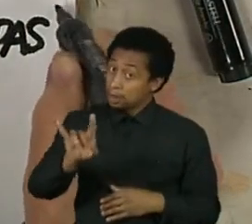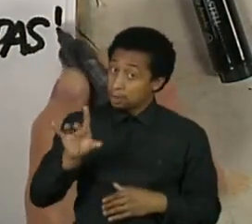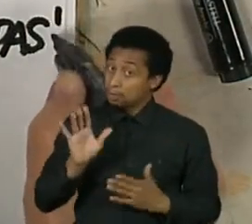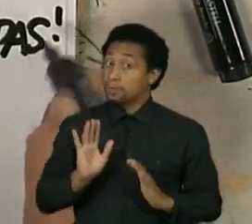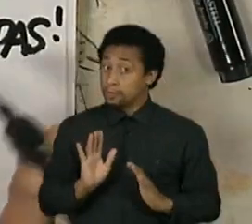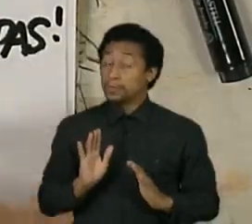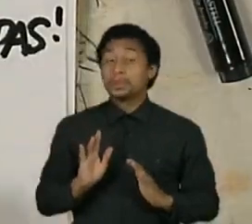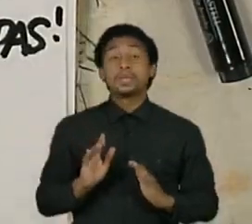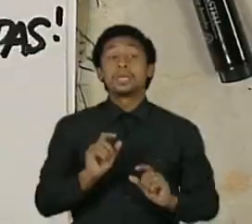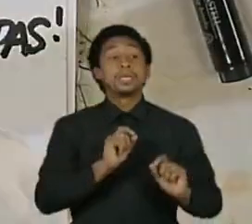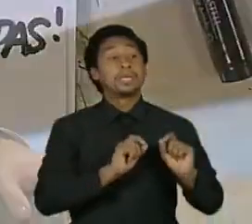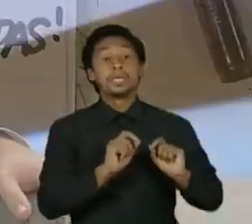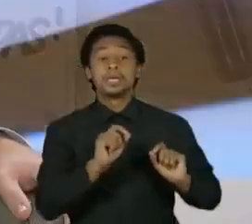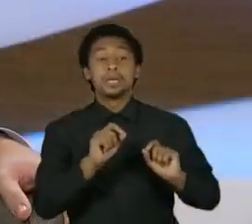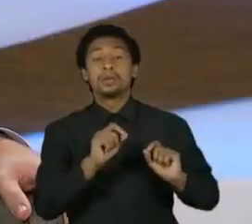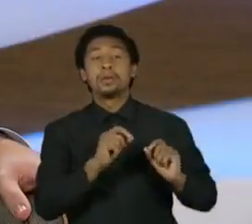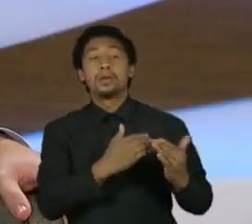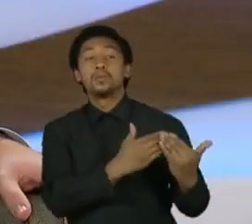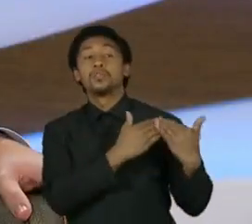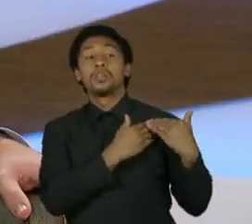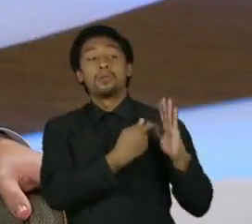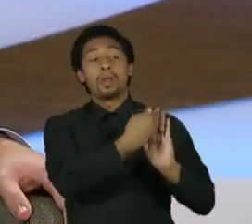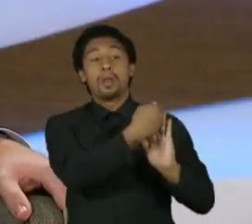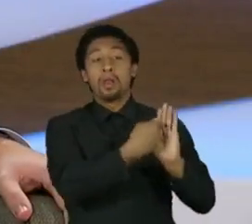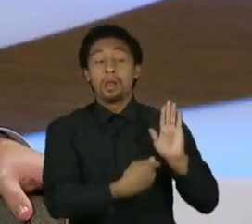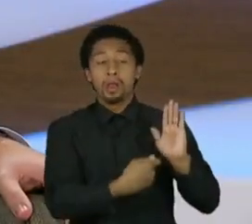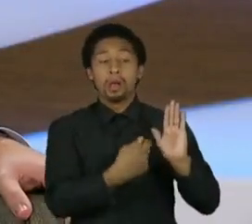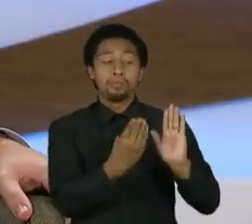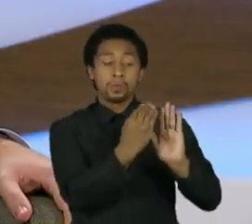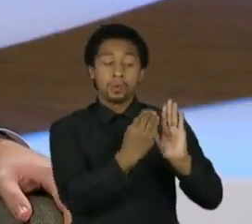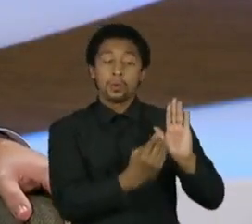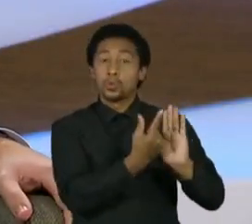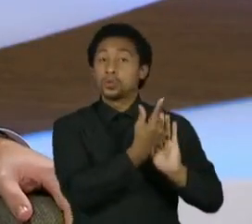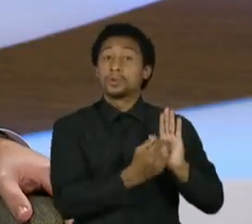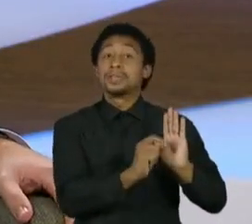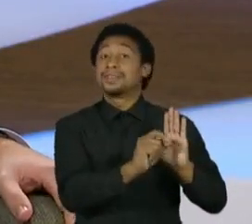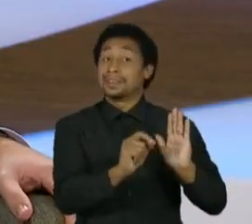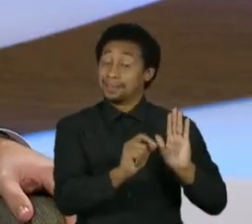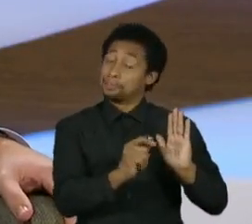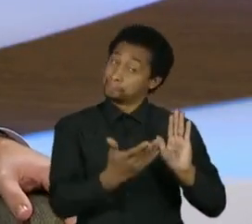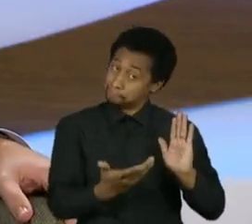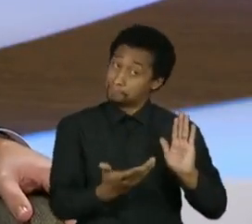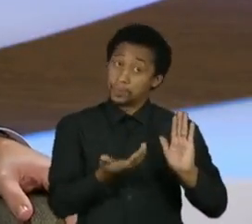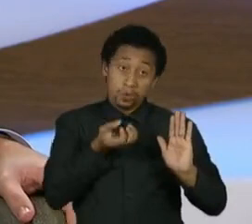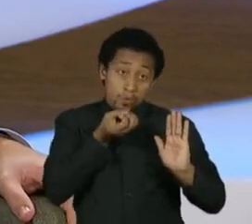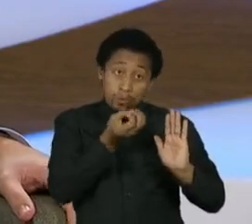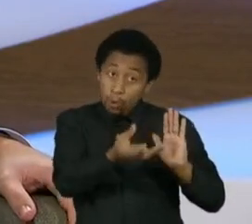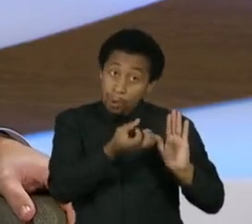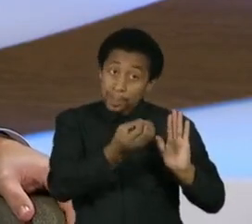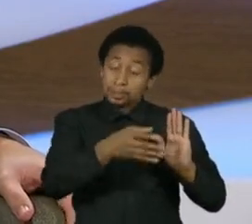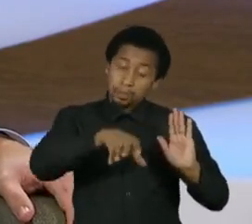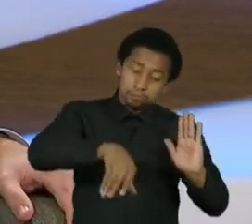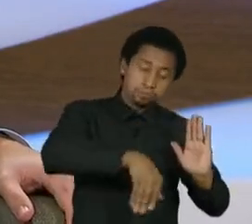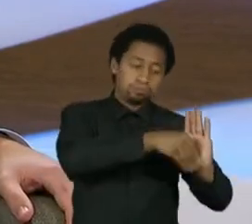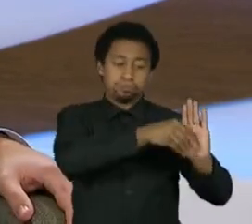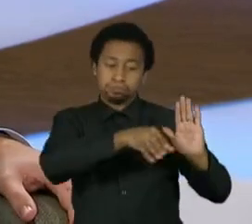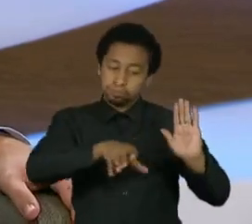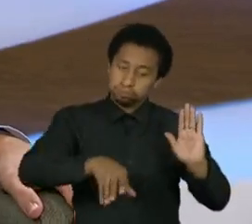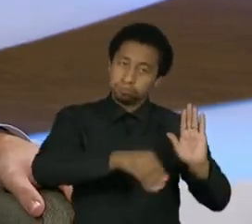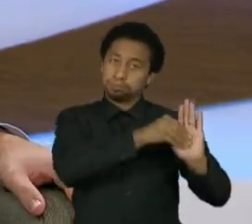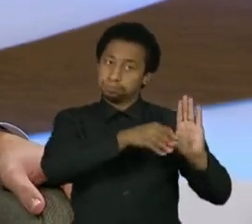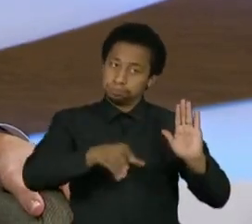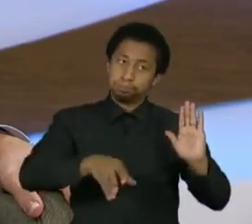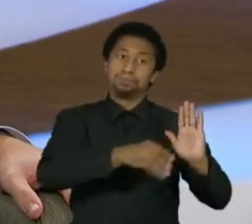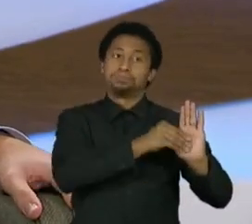relator geral do orçamento na indicação das emendas de sua responsabilidade. Então, o que eu busquei foram elementos a mais, além, inclusive, do que se exigia na lei da época,